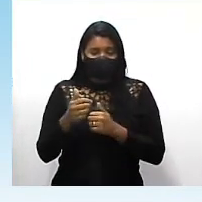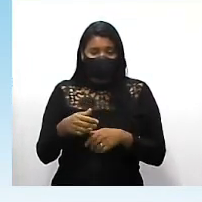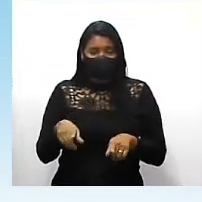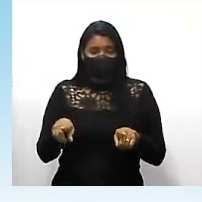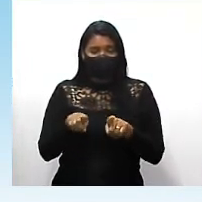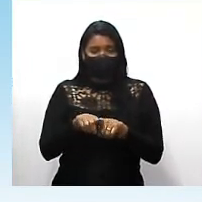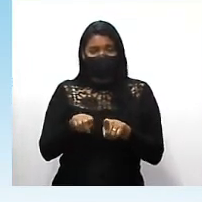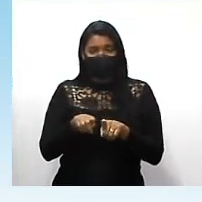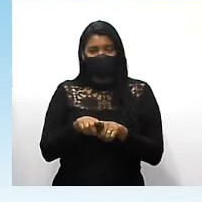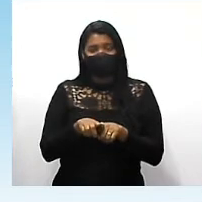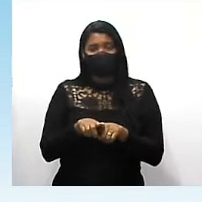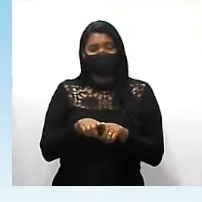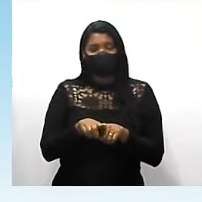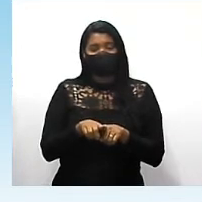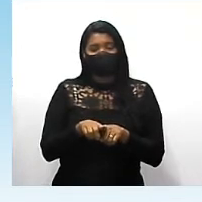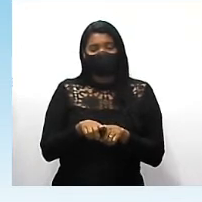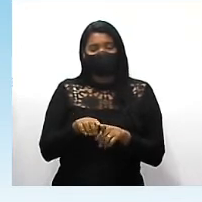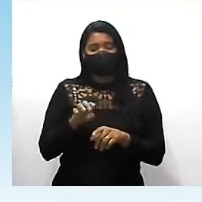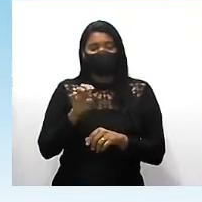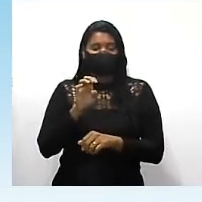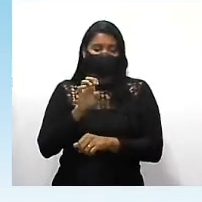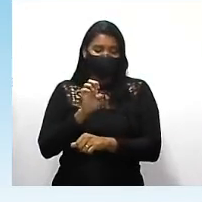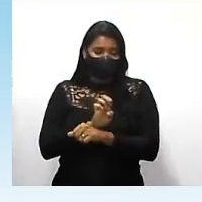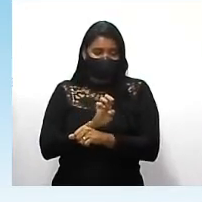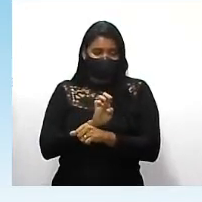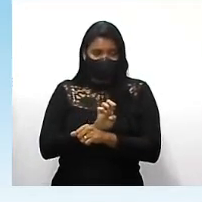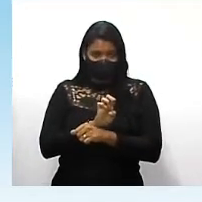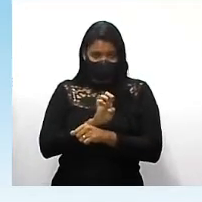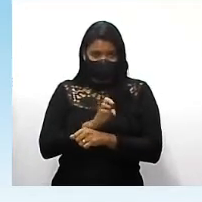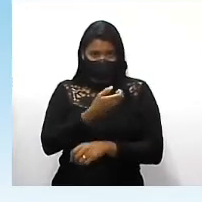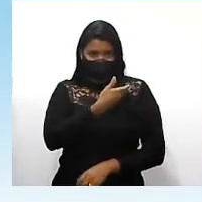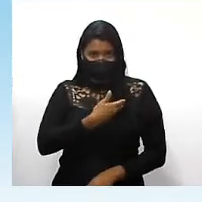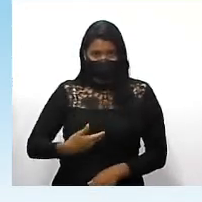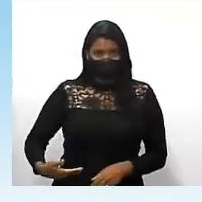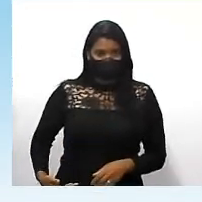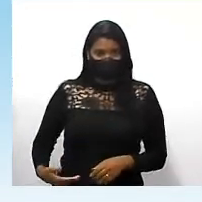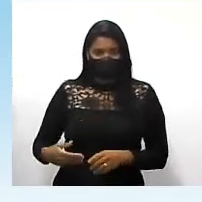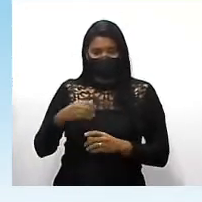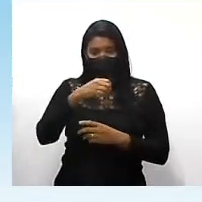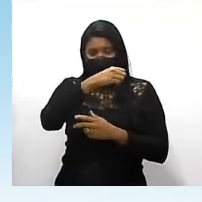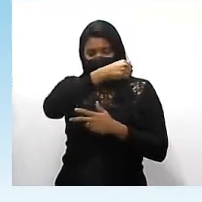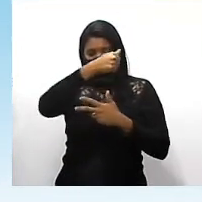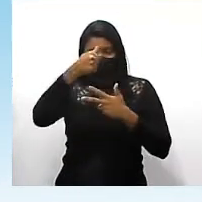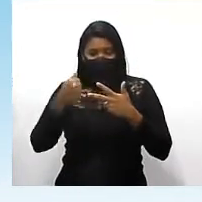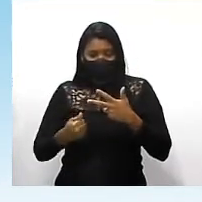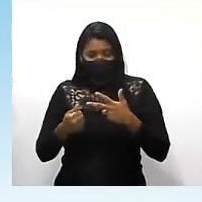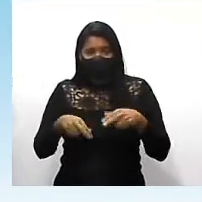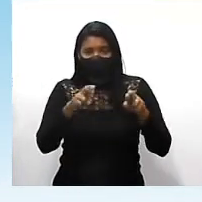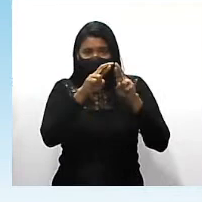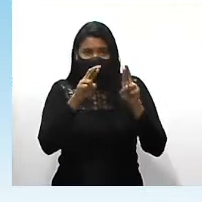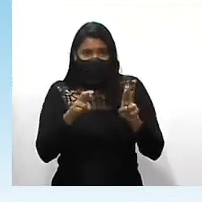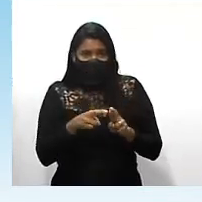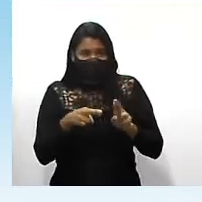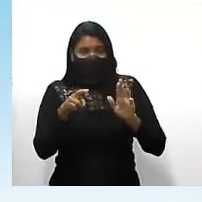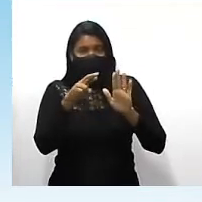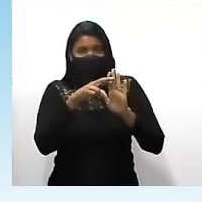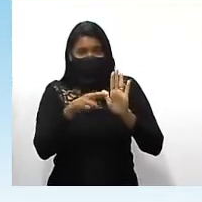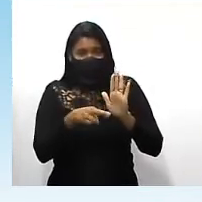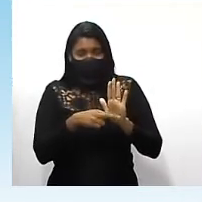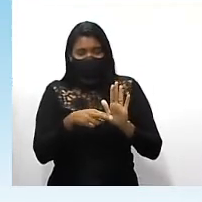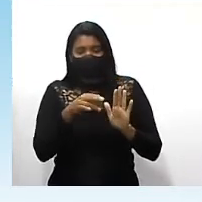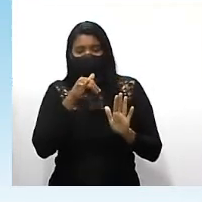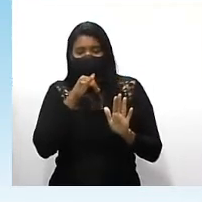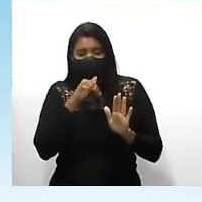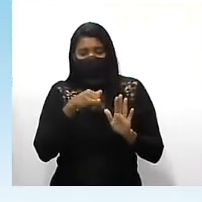coordenada pelo Estado. E esse Estado, ele vai ter suas regras, vai ter suas normas. E esse